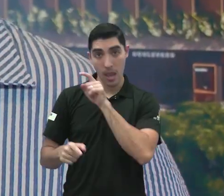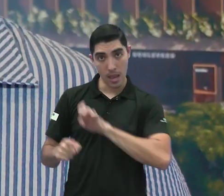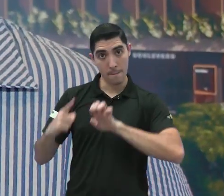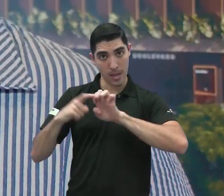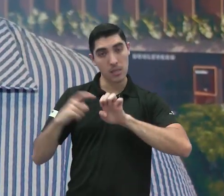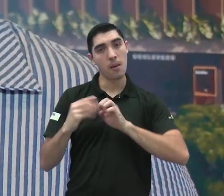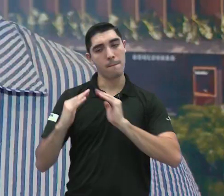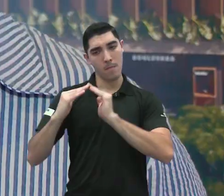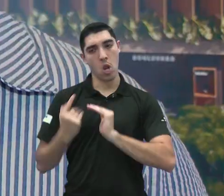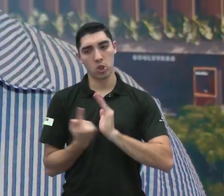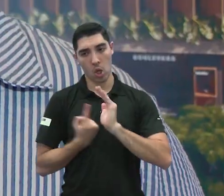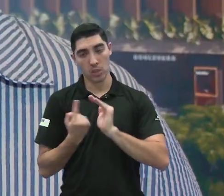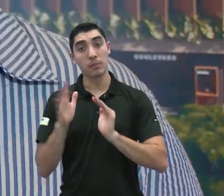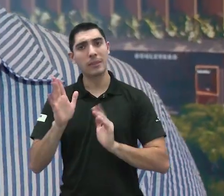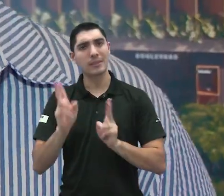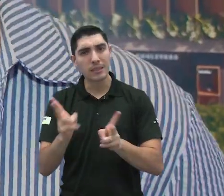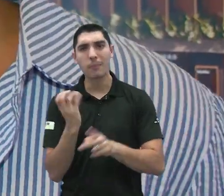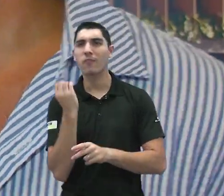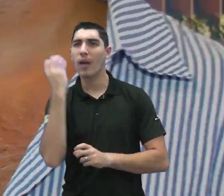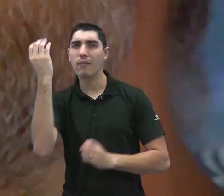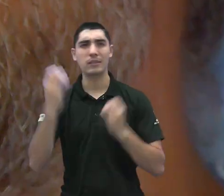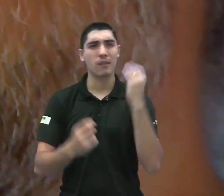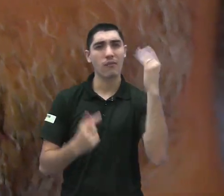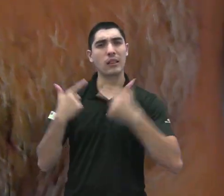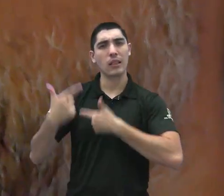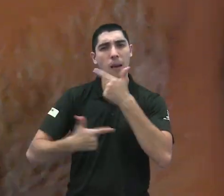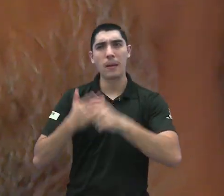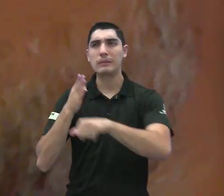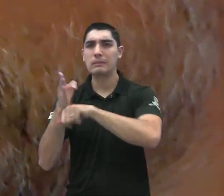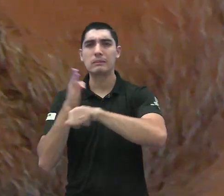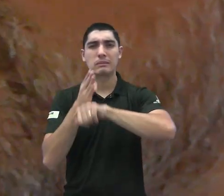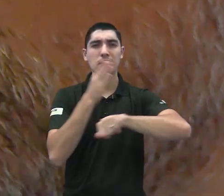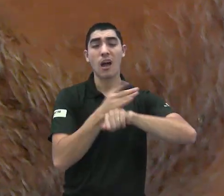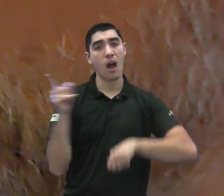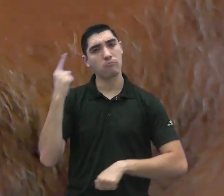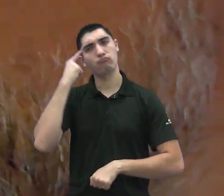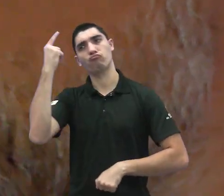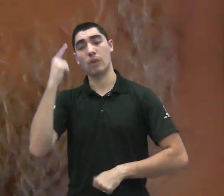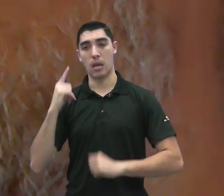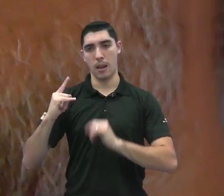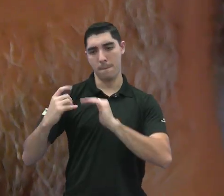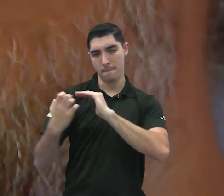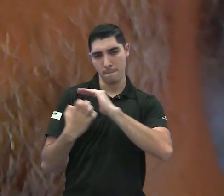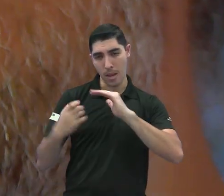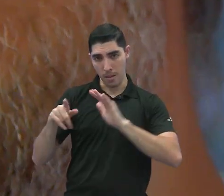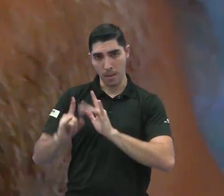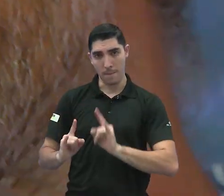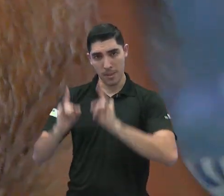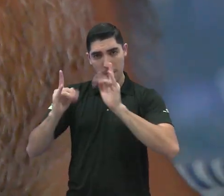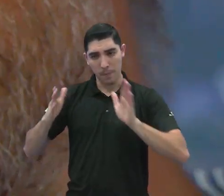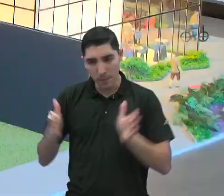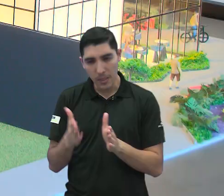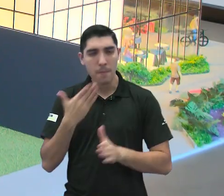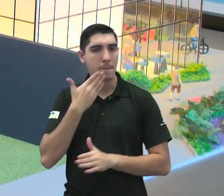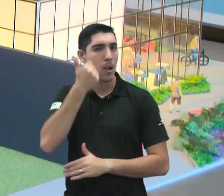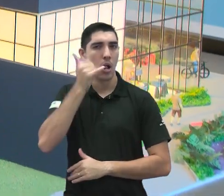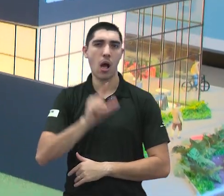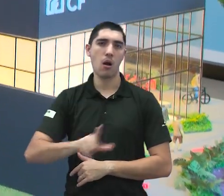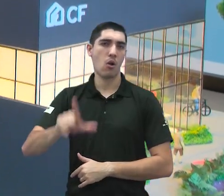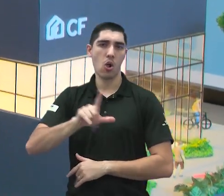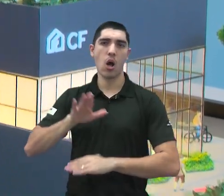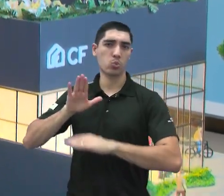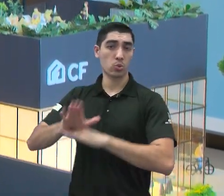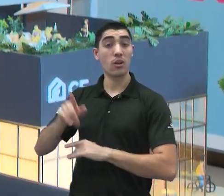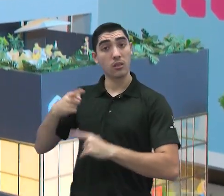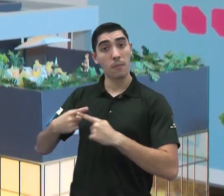empresário mora sozinho e sempre viaja a trabalho. Para ele, ter um apartamento pequeno é ideal para a rotina. Além disso,